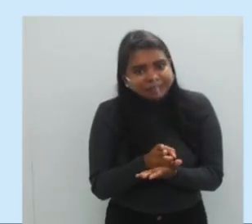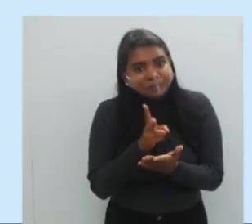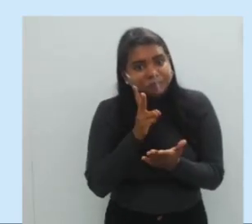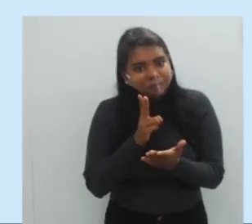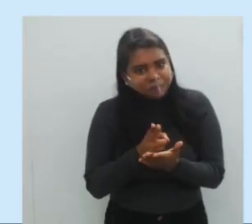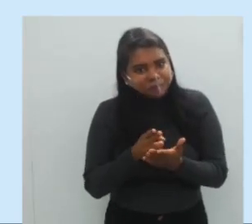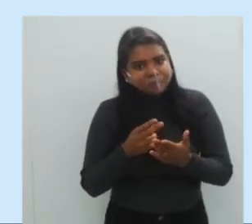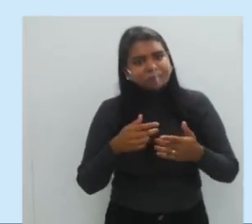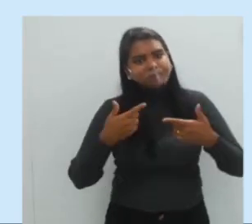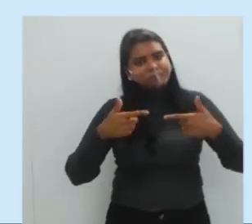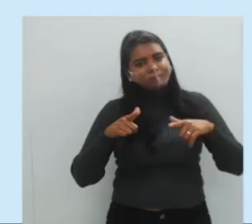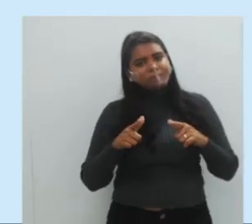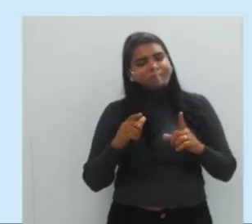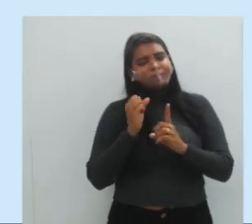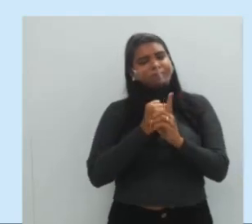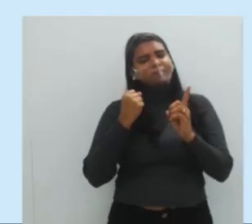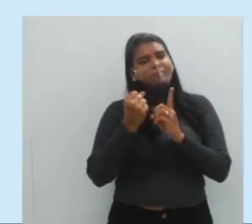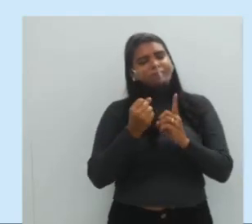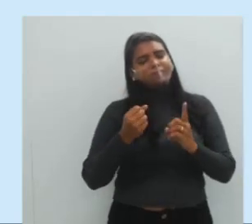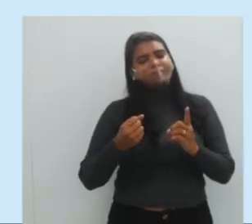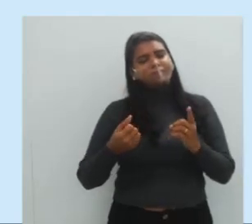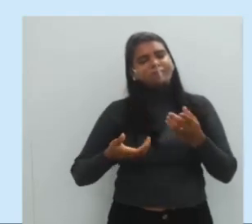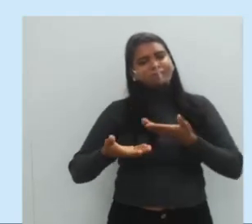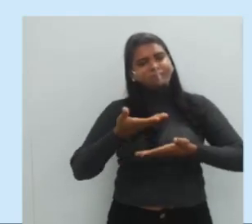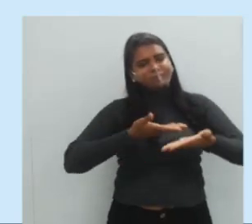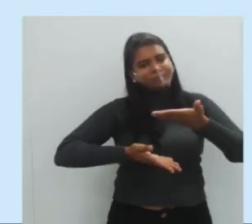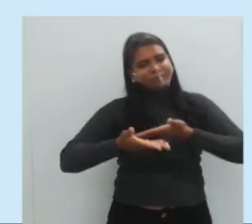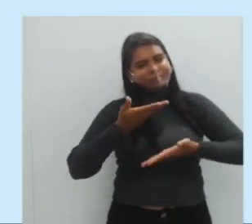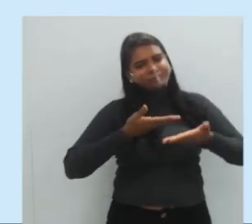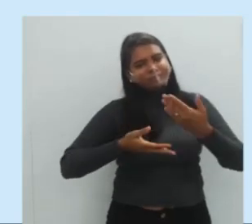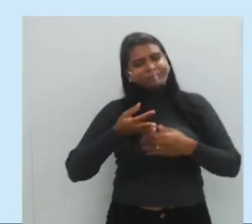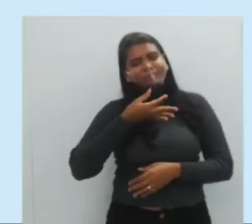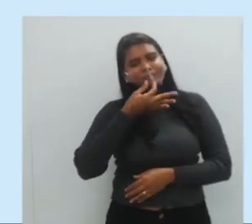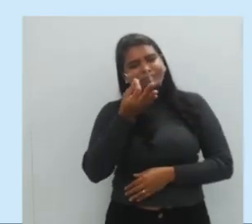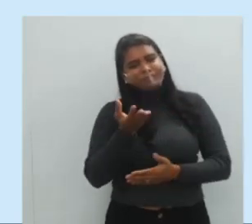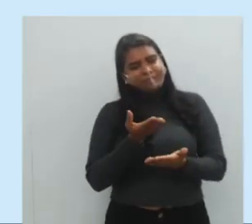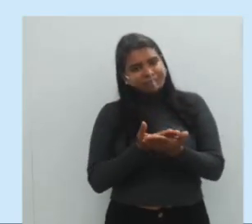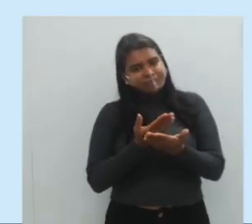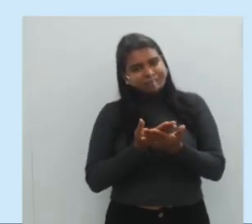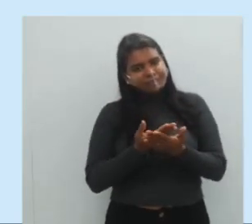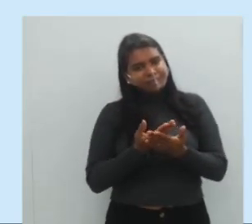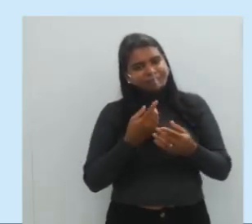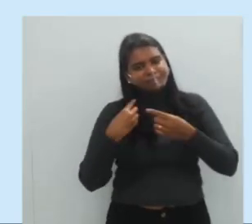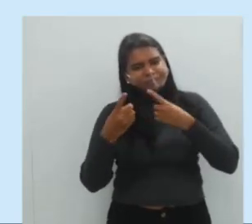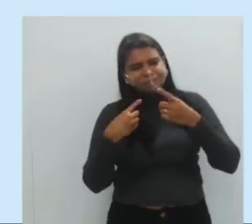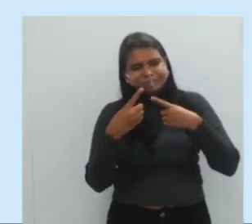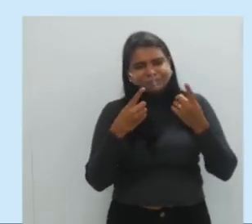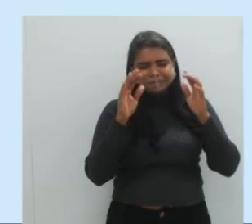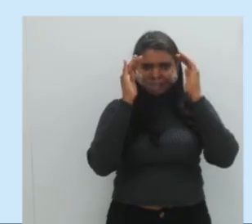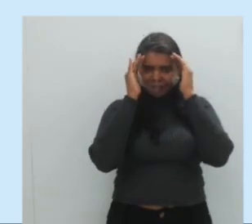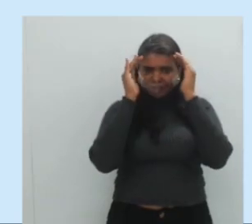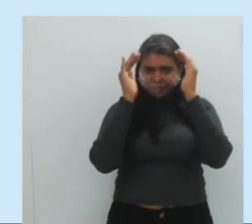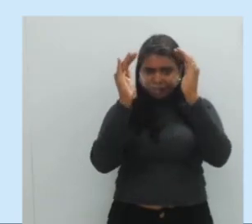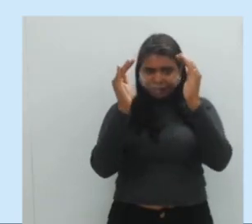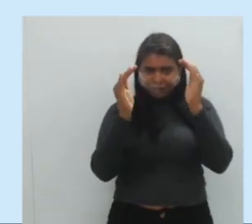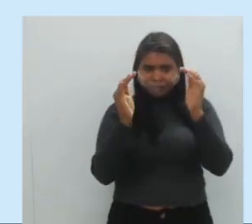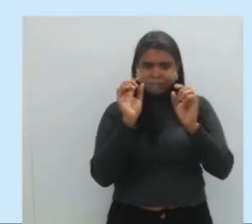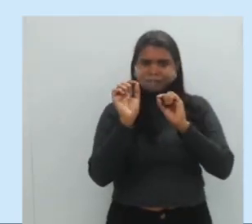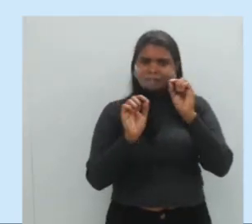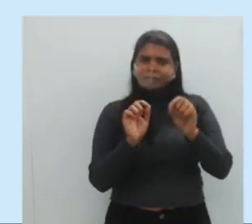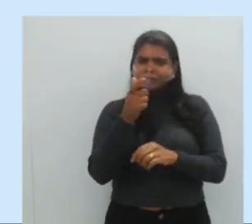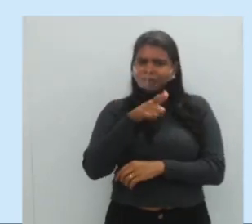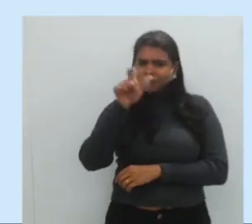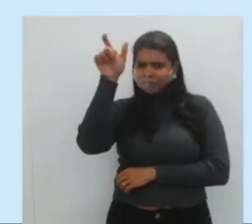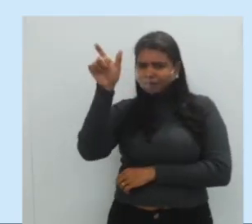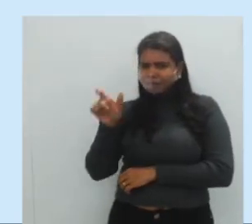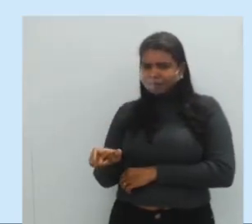certo? Sempre trabalhar em sociedade. Fica aí a dica de estudar, de debater sobre o respeito